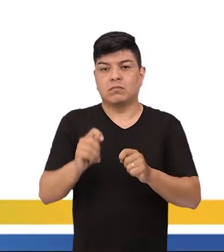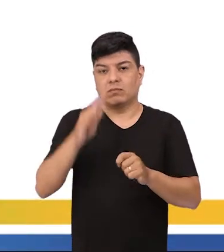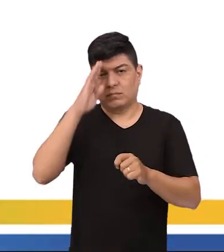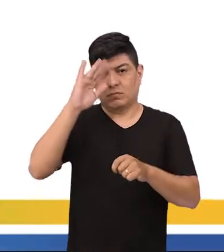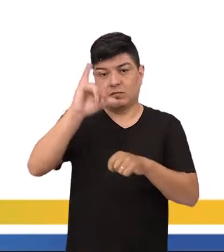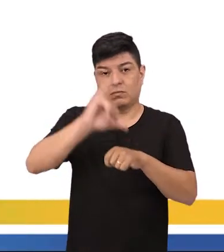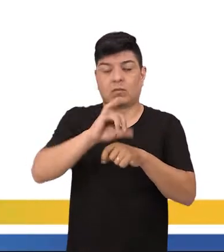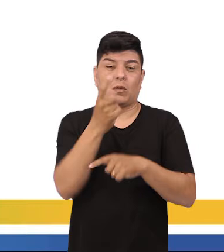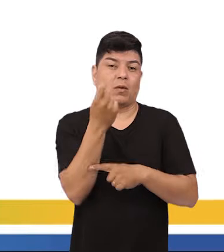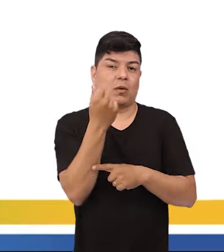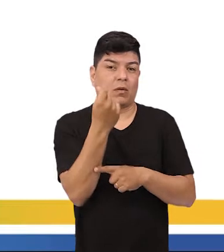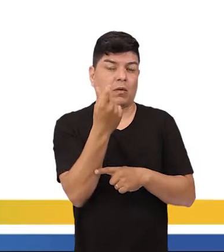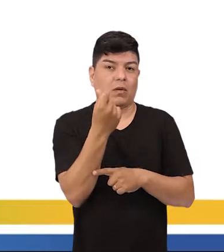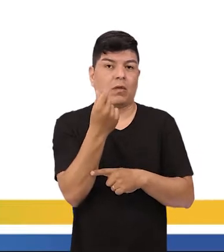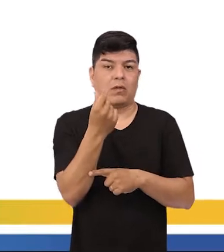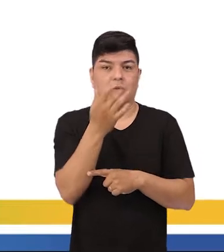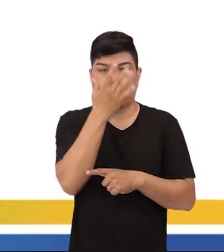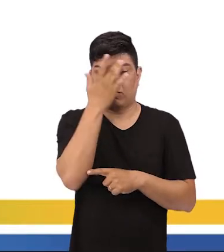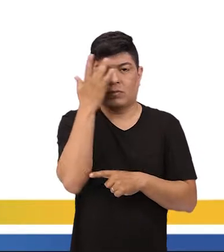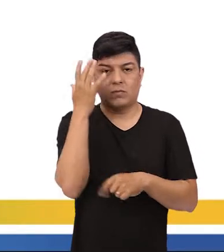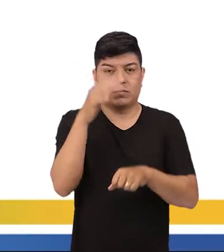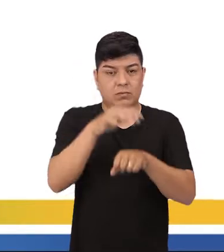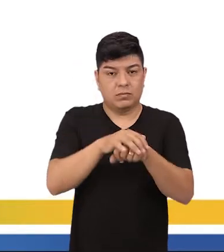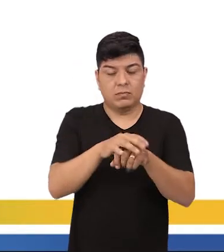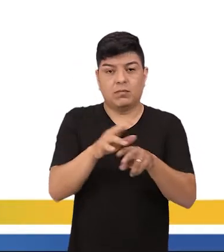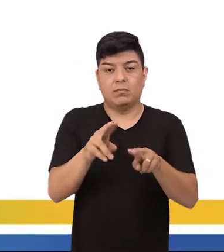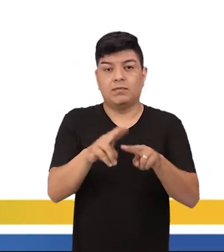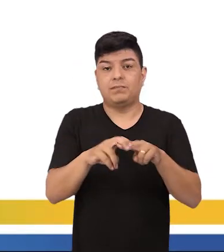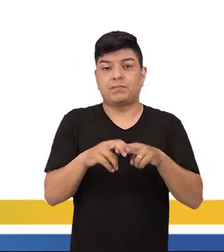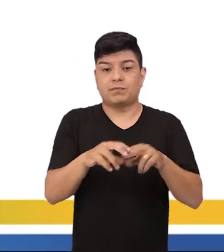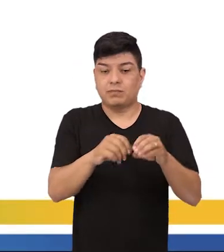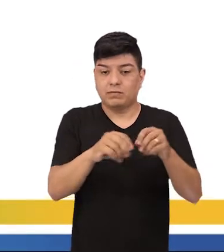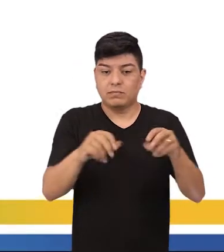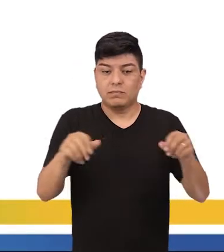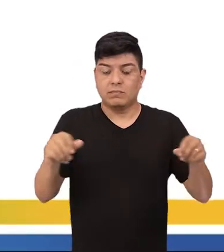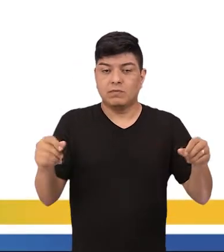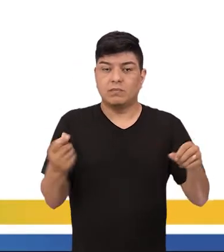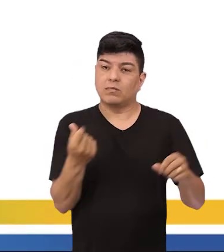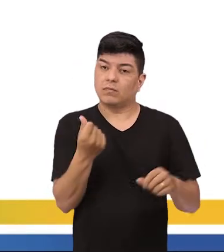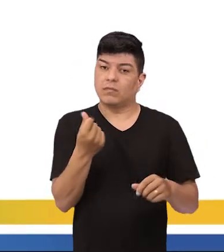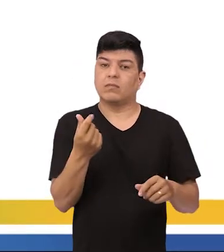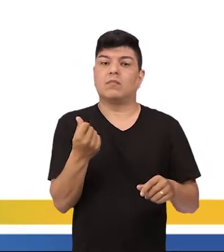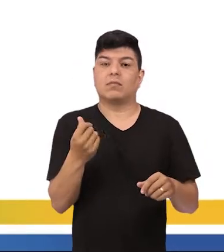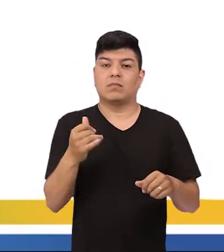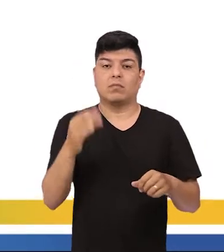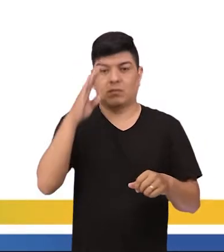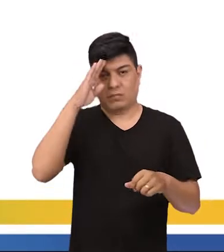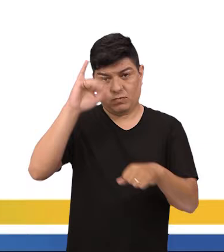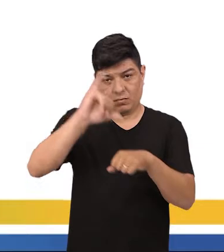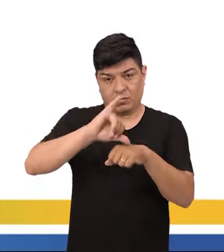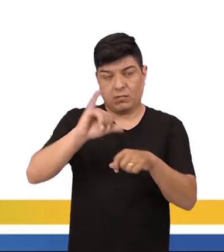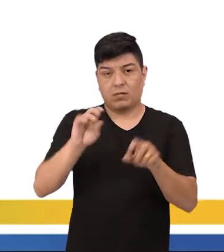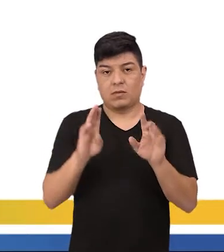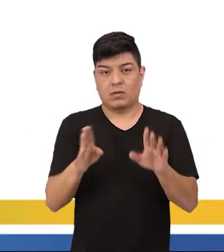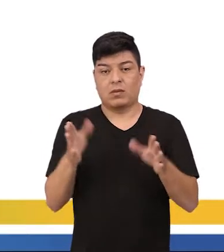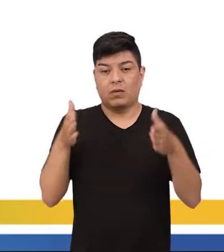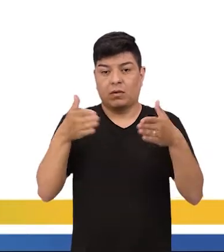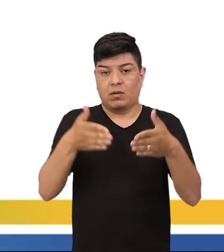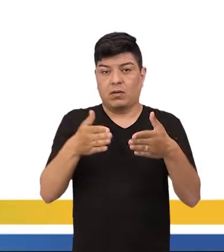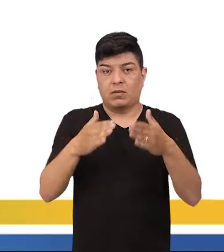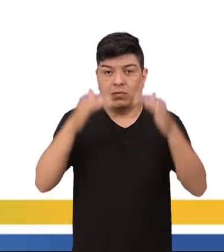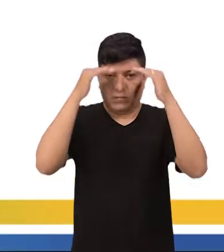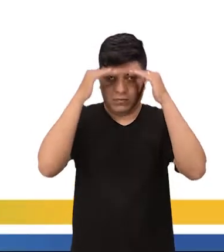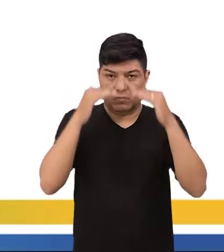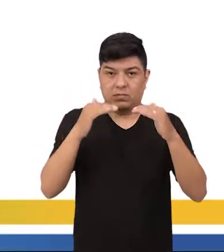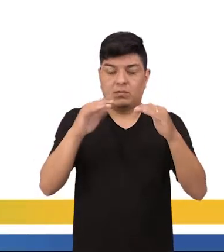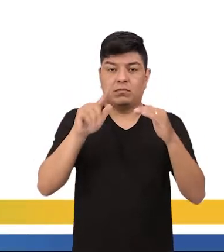para o lucro dos colonizadores, né? Então uma terra que vai servir para o lucro então dessas metrópoles. Estavam diretamente